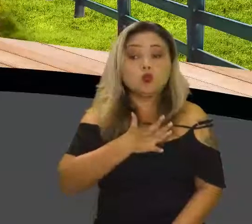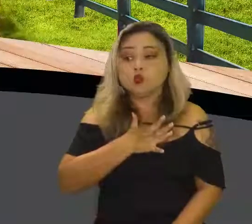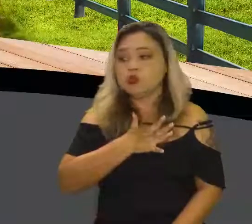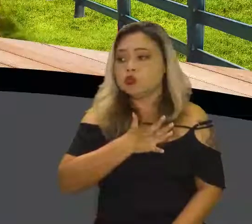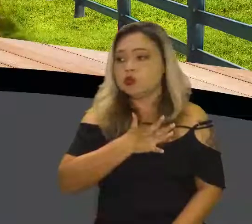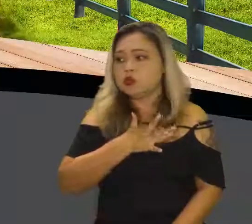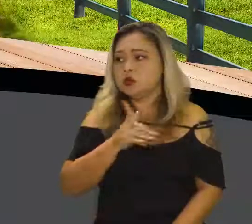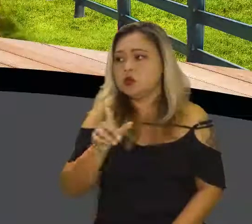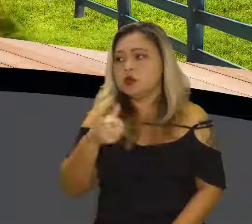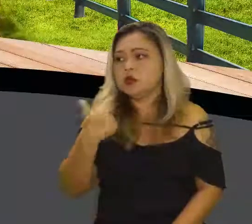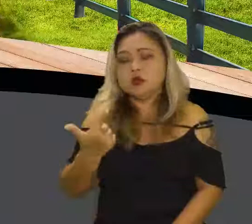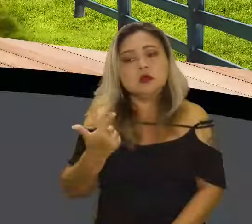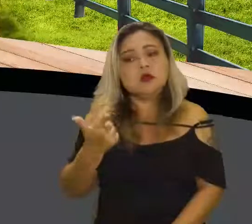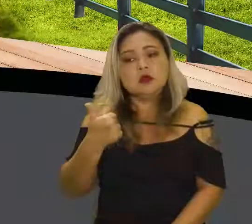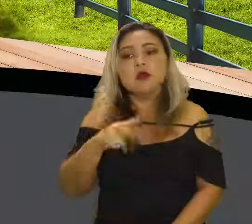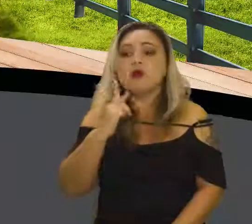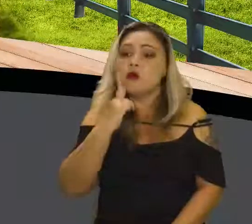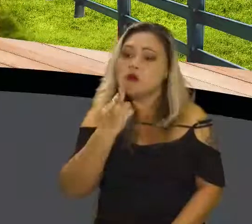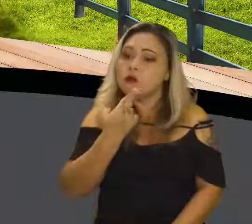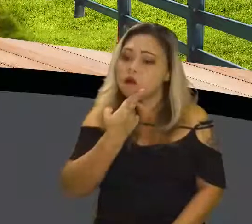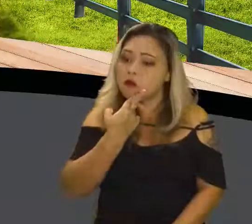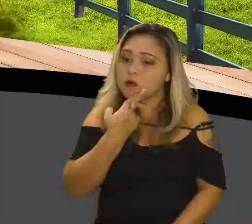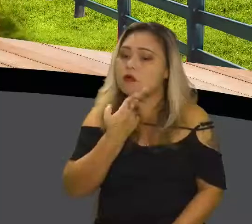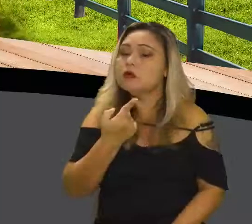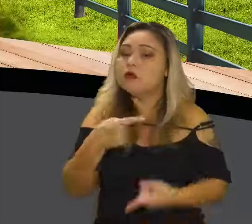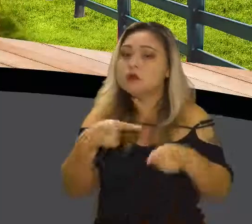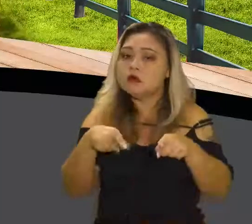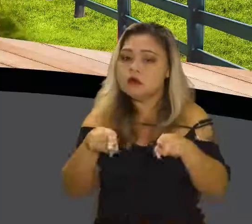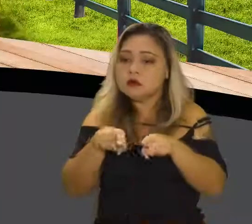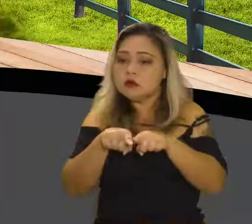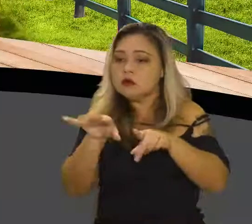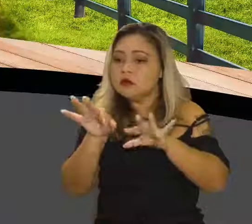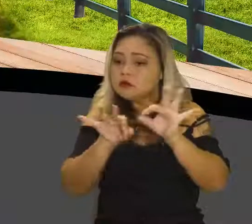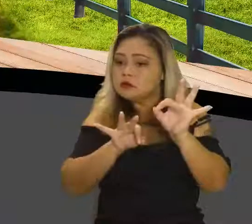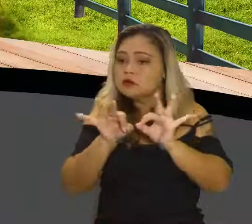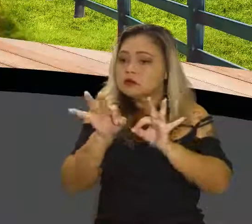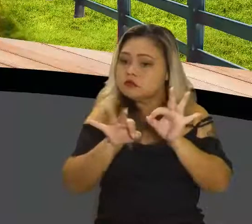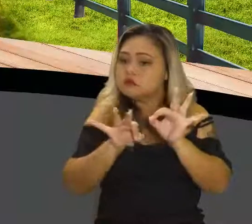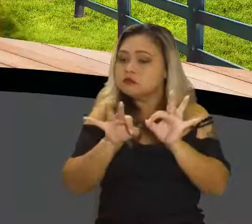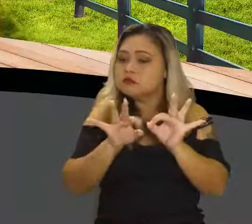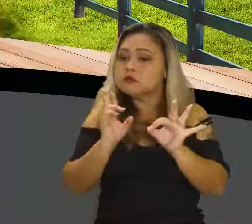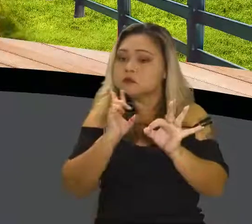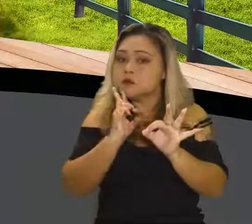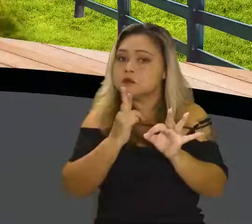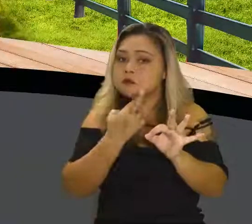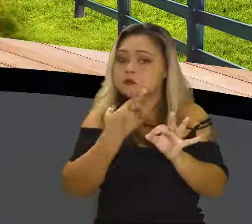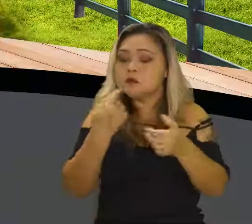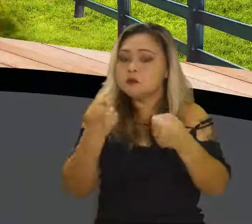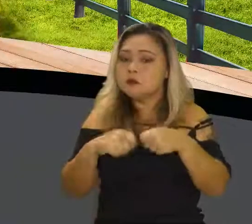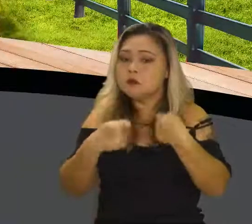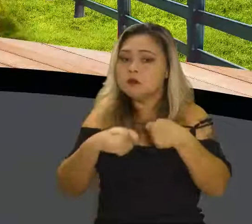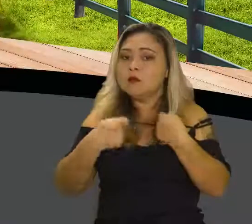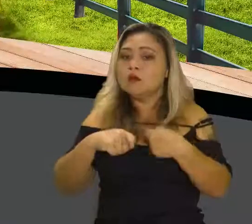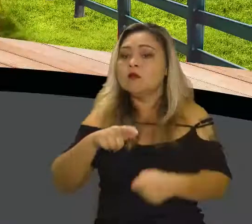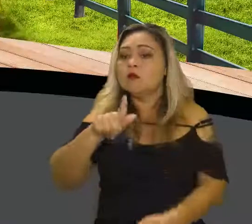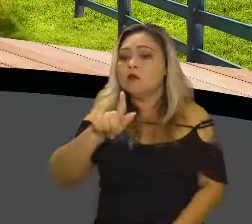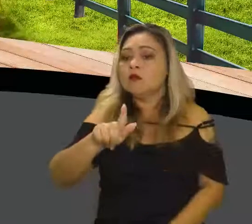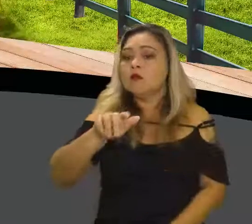E também alguns restaurantes que fazem, né, preparos com isso, que aí precisa ser